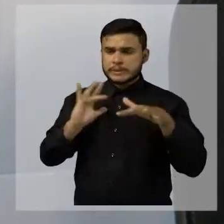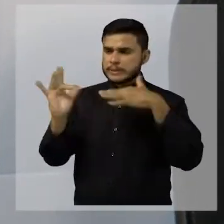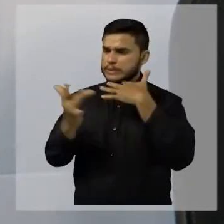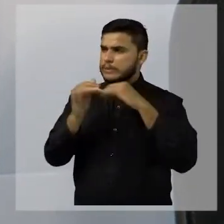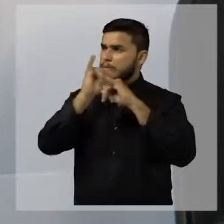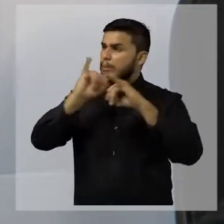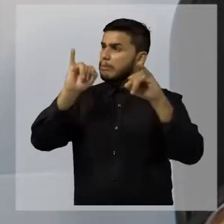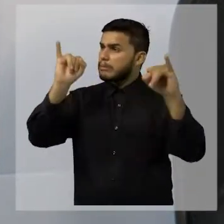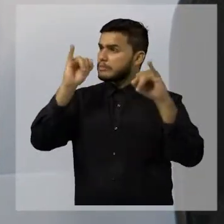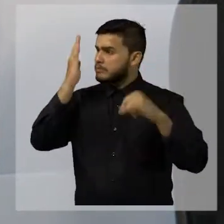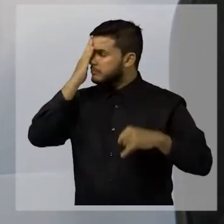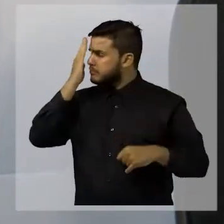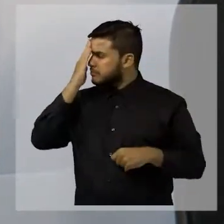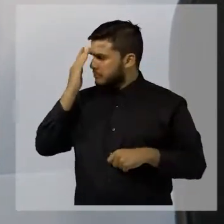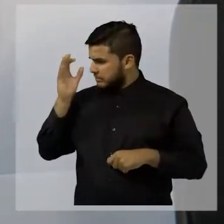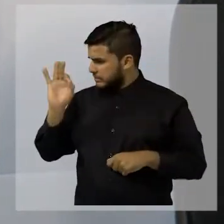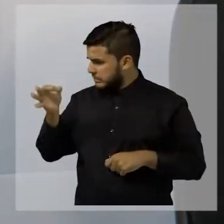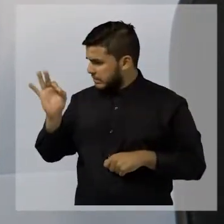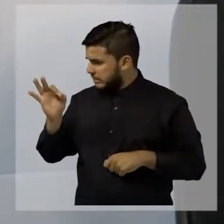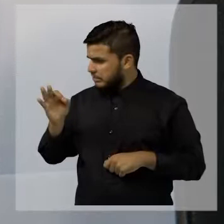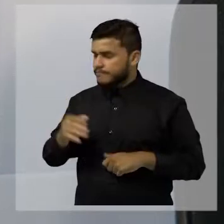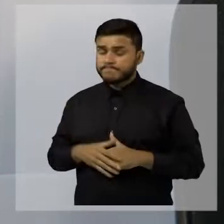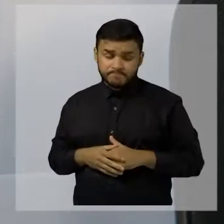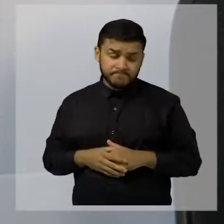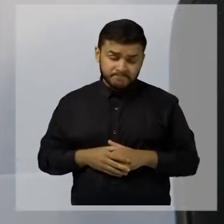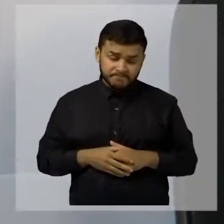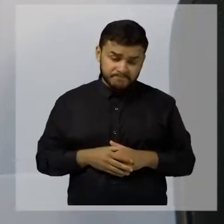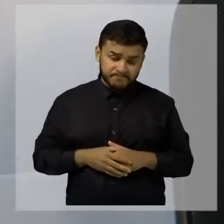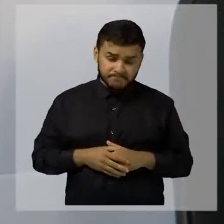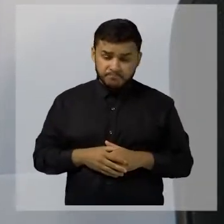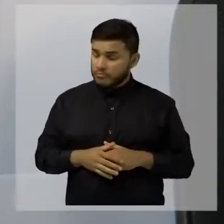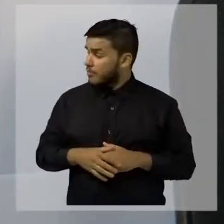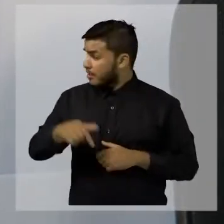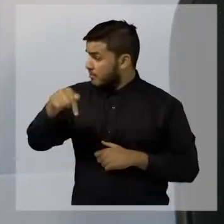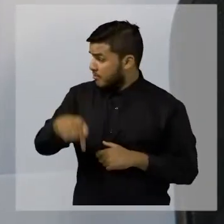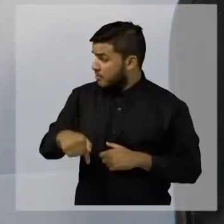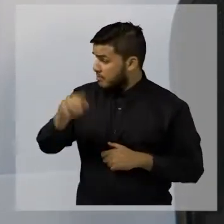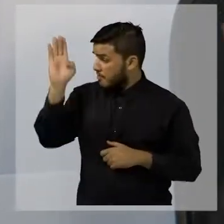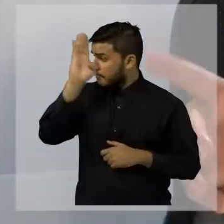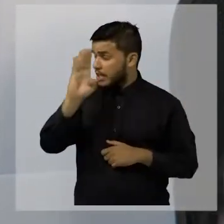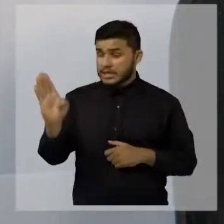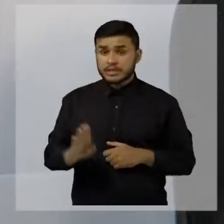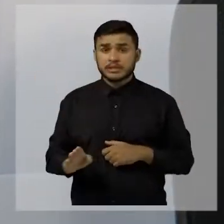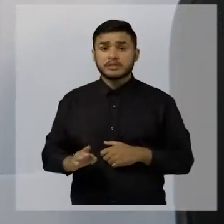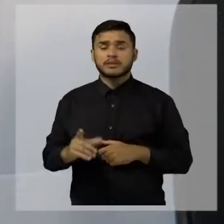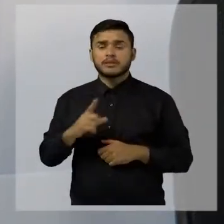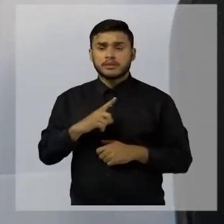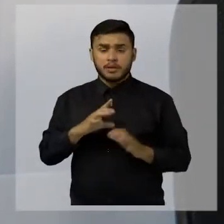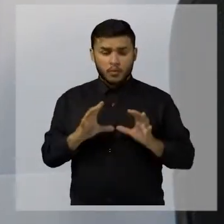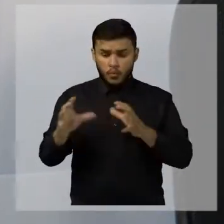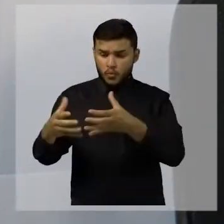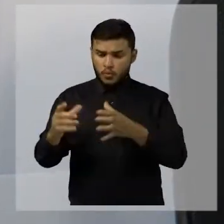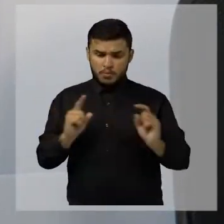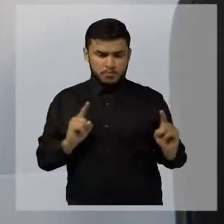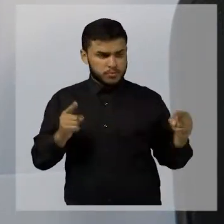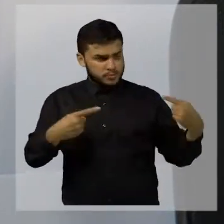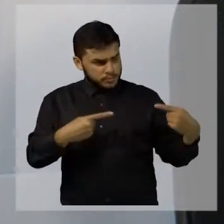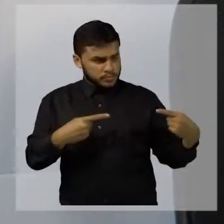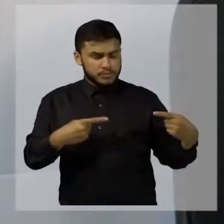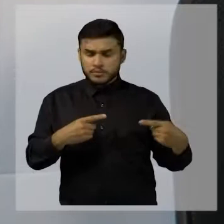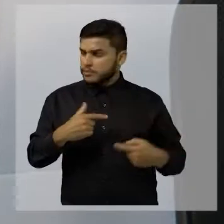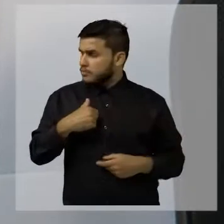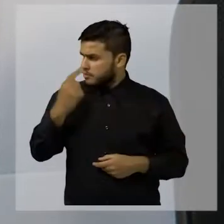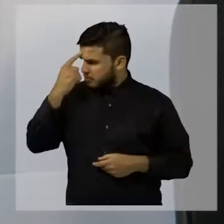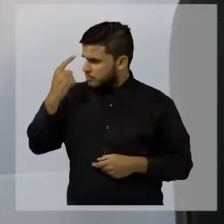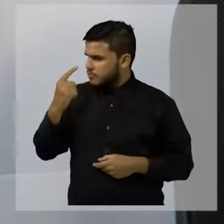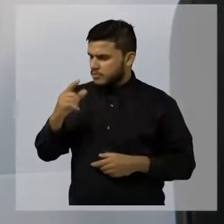mundo todo, né? Não, mas especificamente no Brasil, você nota que até as oposições e